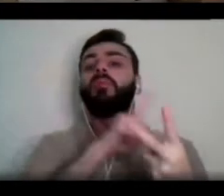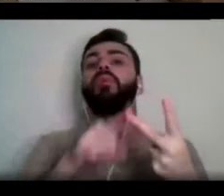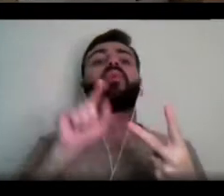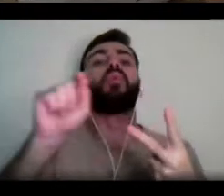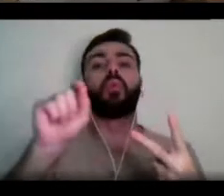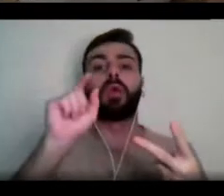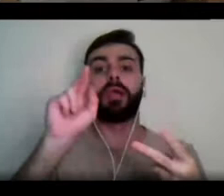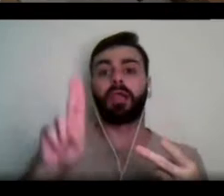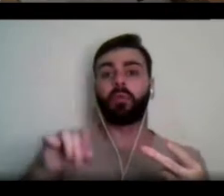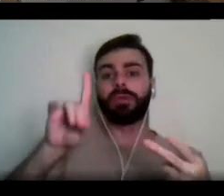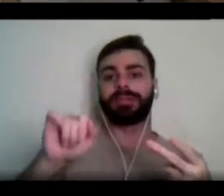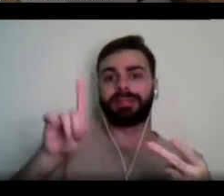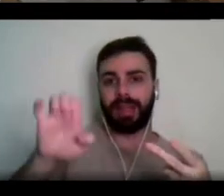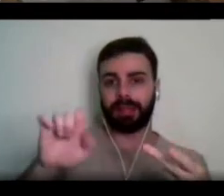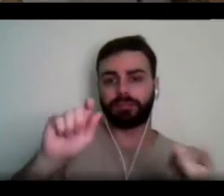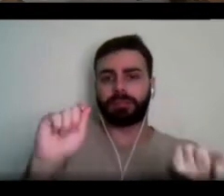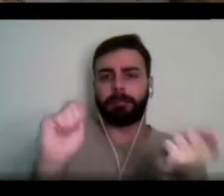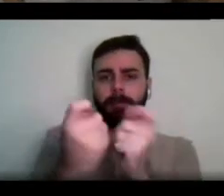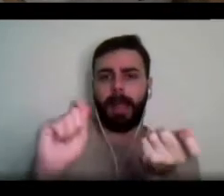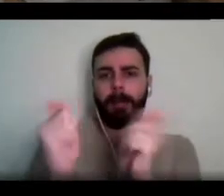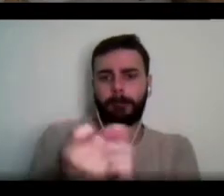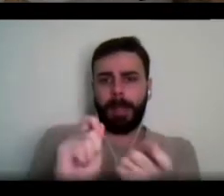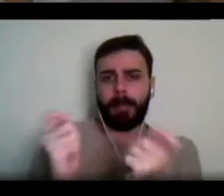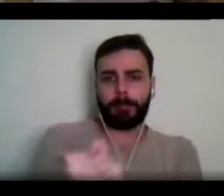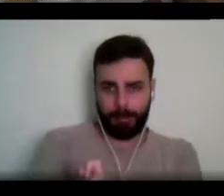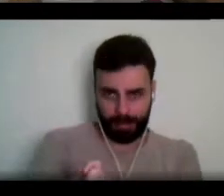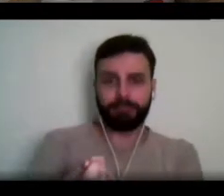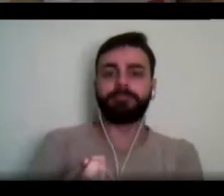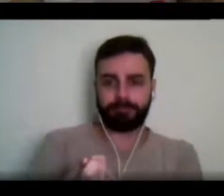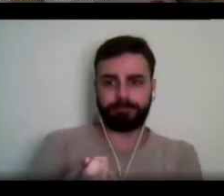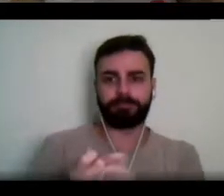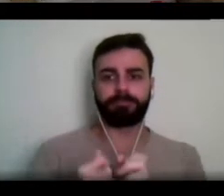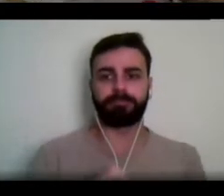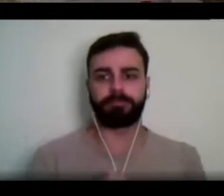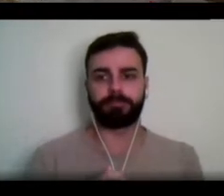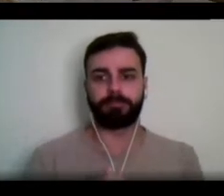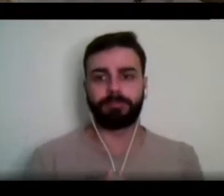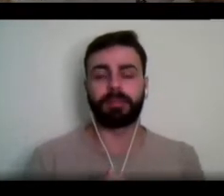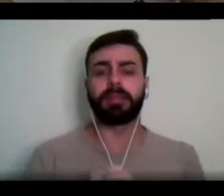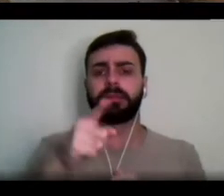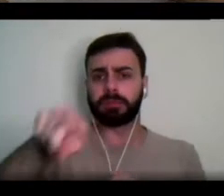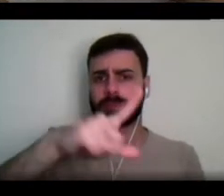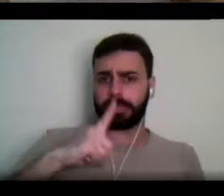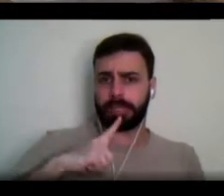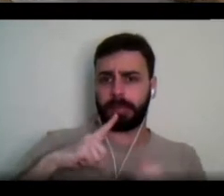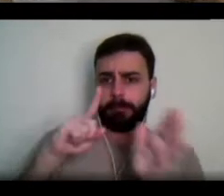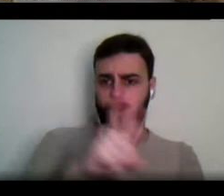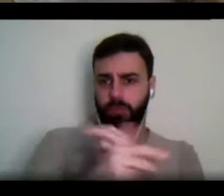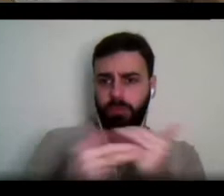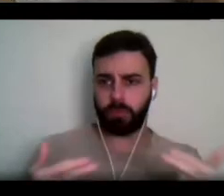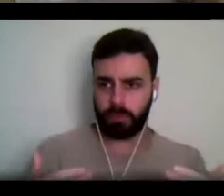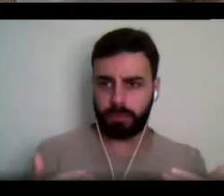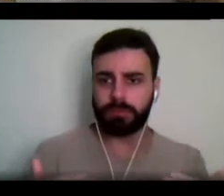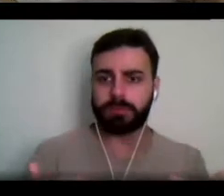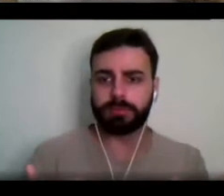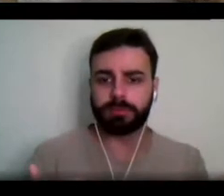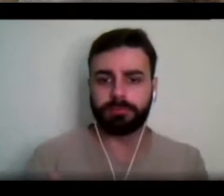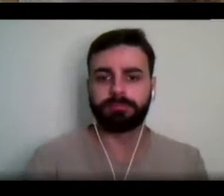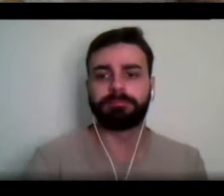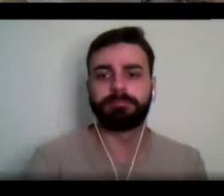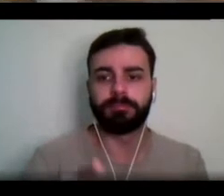aqui, faz a conversão de unidade primeiro, fica mais fácil. Alguém tem alguma